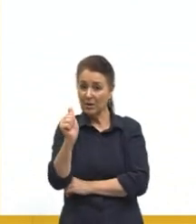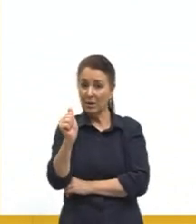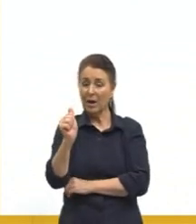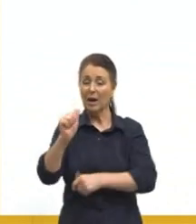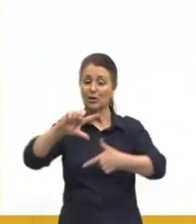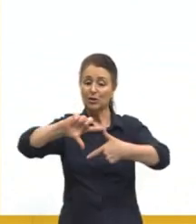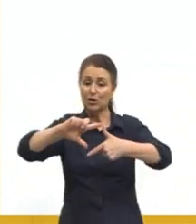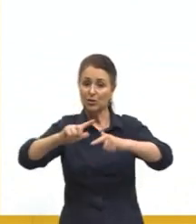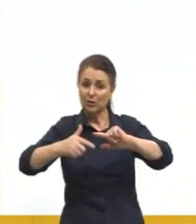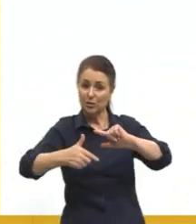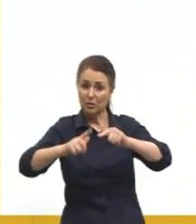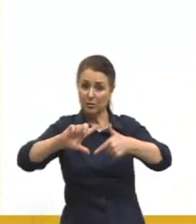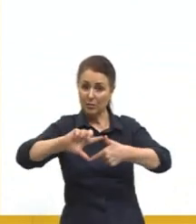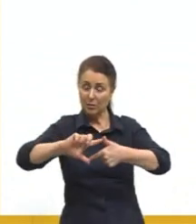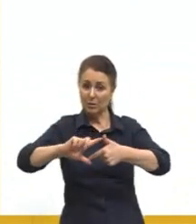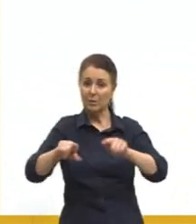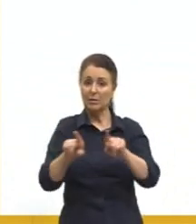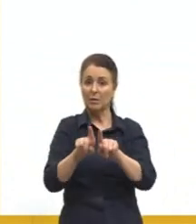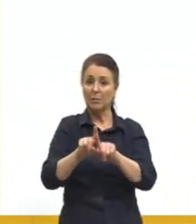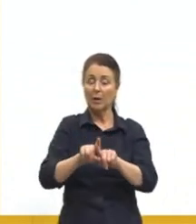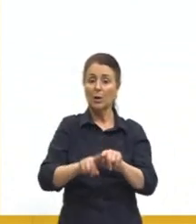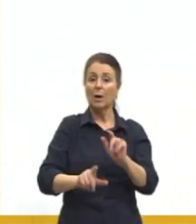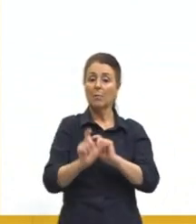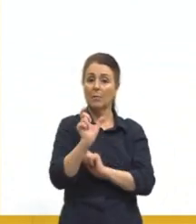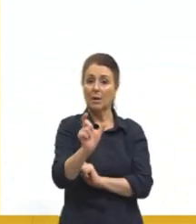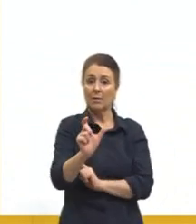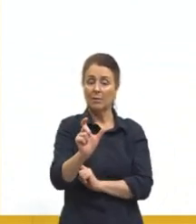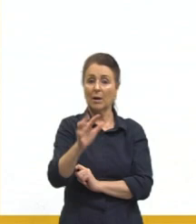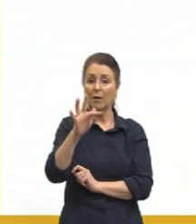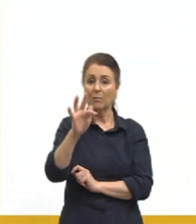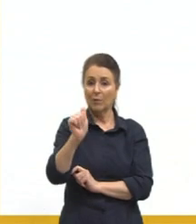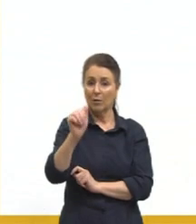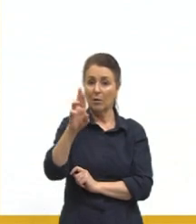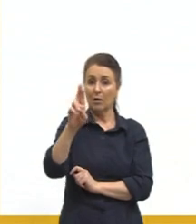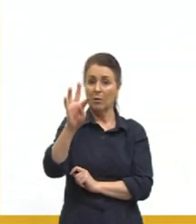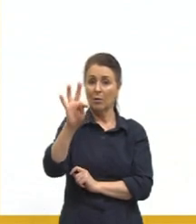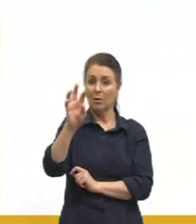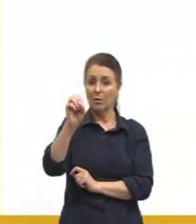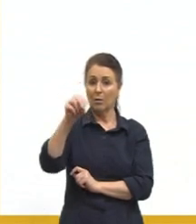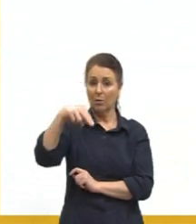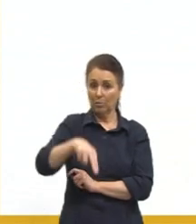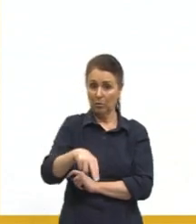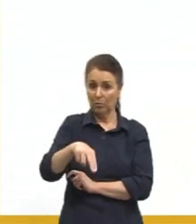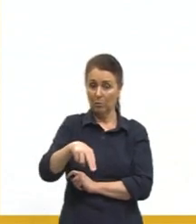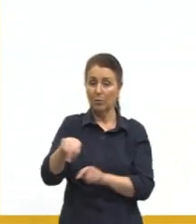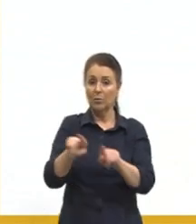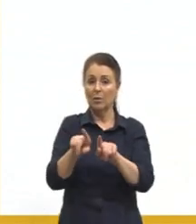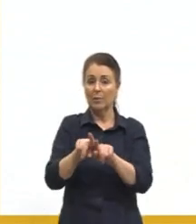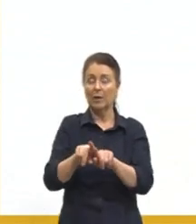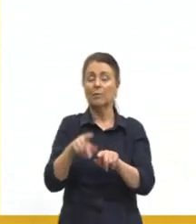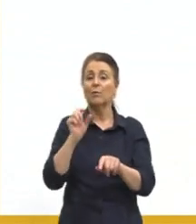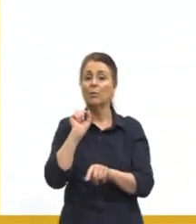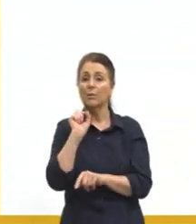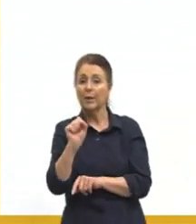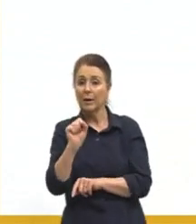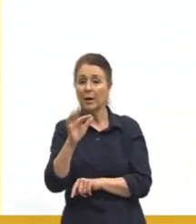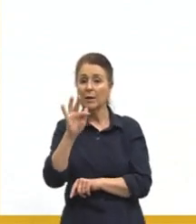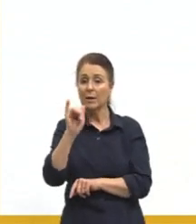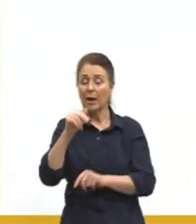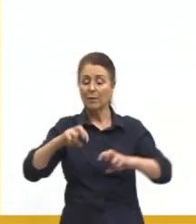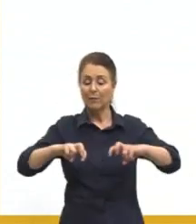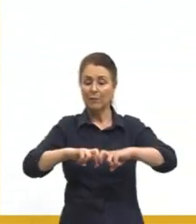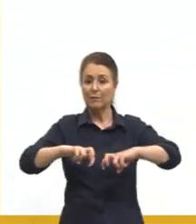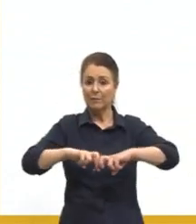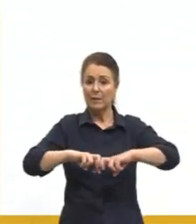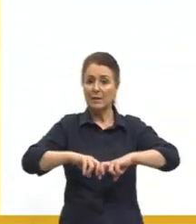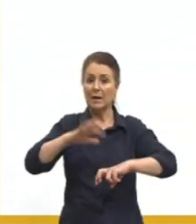Mais especificamente o termo de fotos a gente falou brevemente um pouquinho ali na física quântica né mas o que é mais